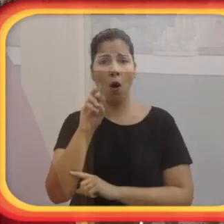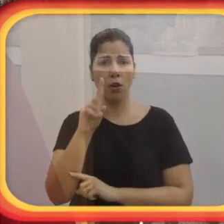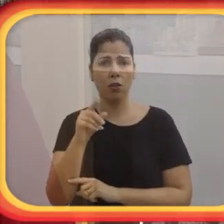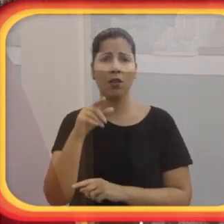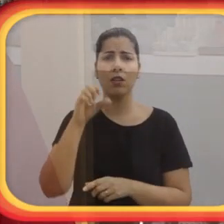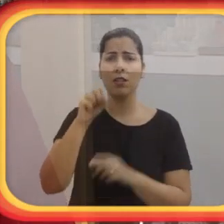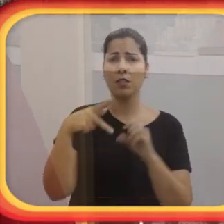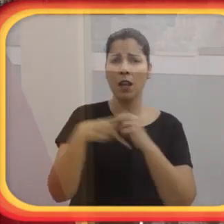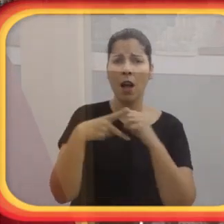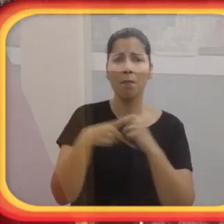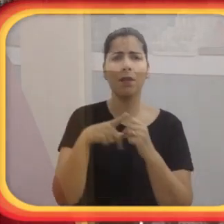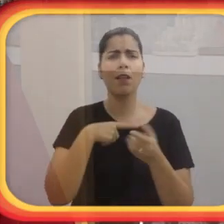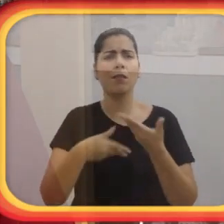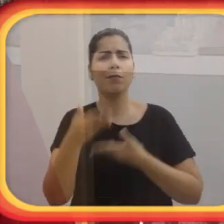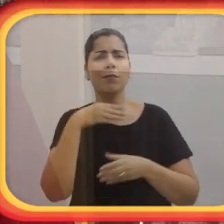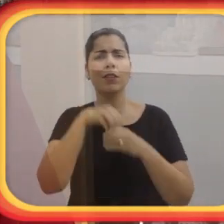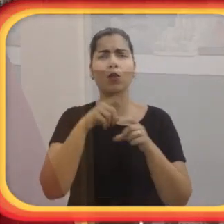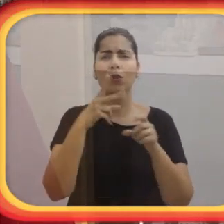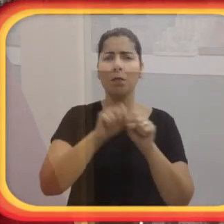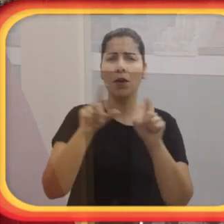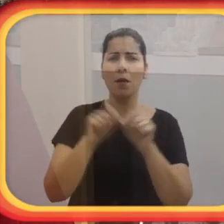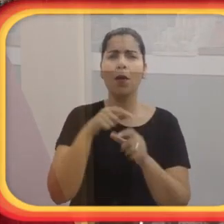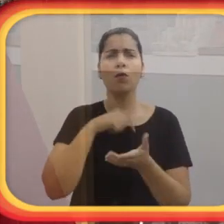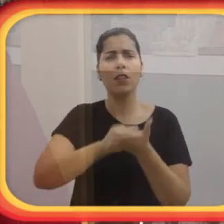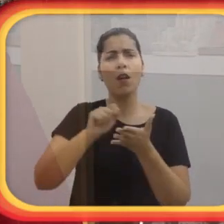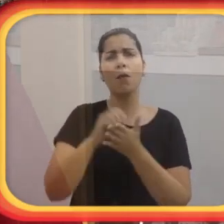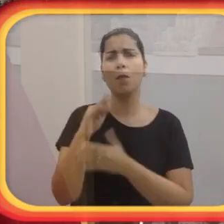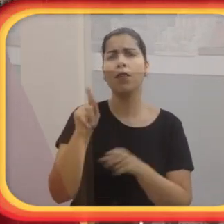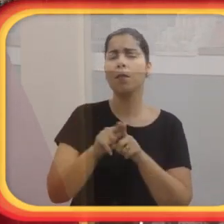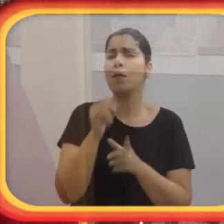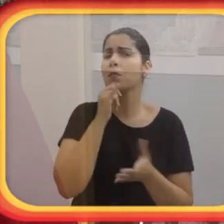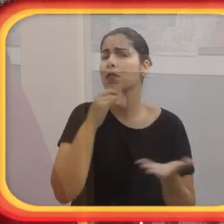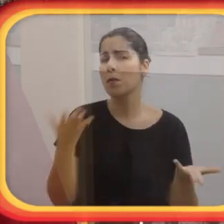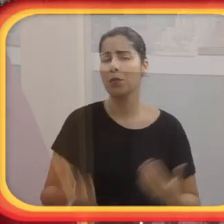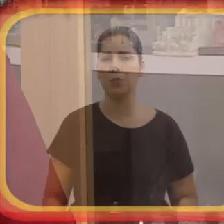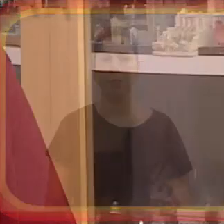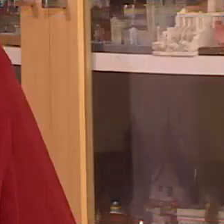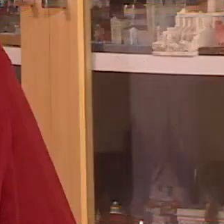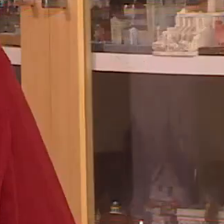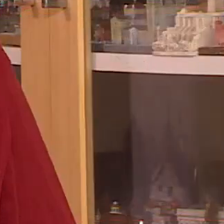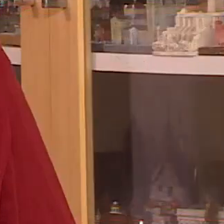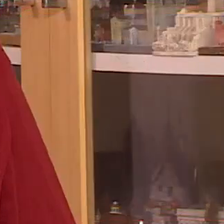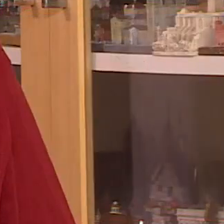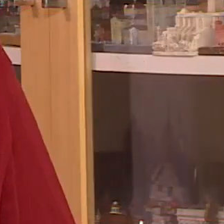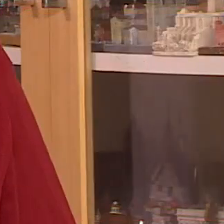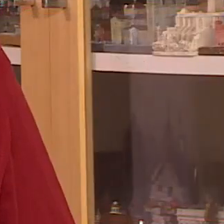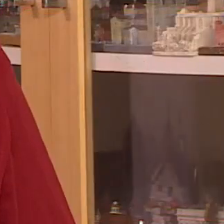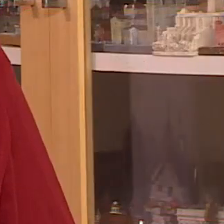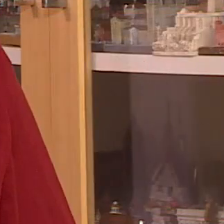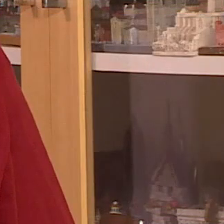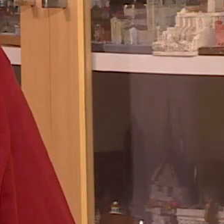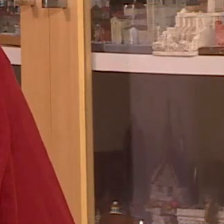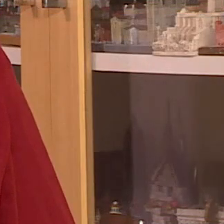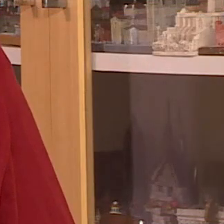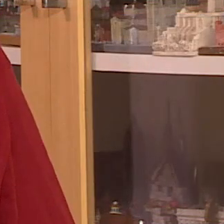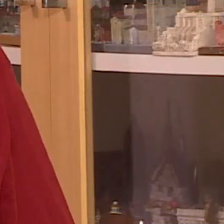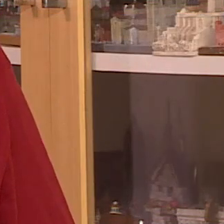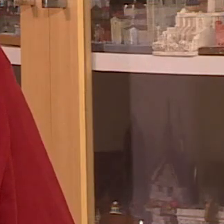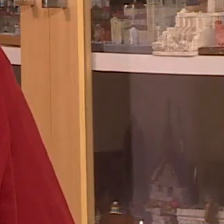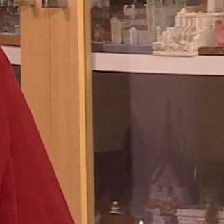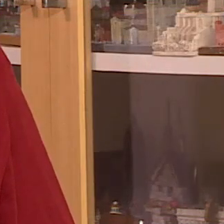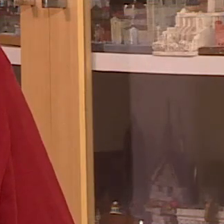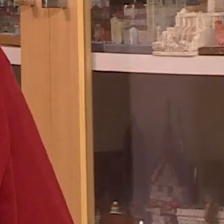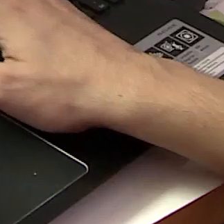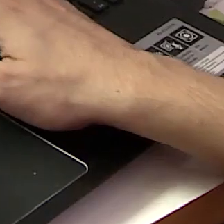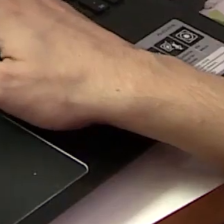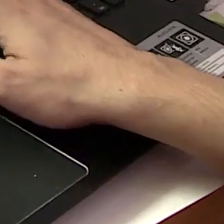para interação com outros programas, como o Word, como o Skype. Então, uma junção desses dois programas é como eu escrevo os textos do